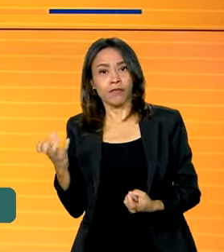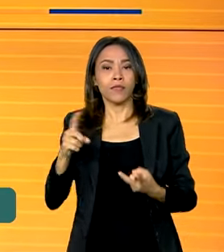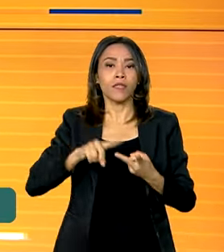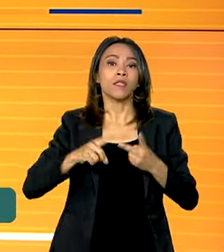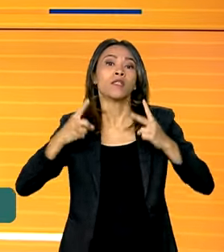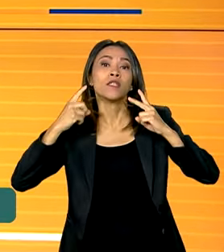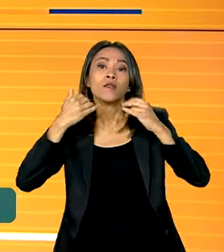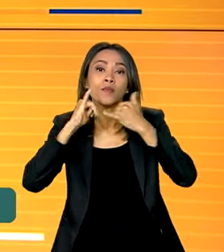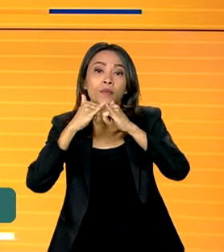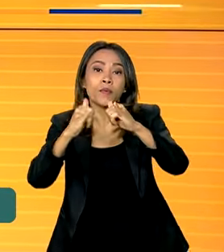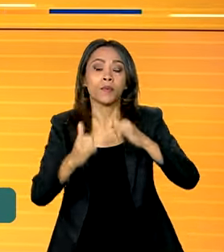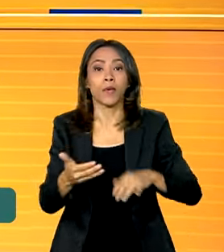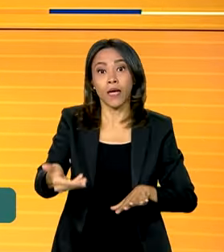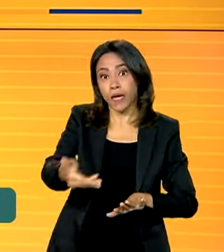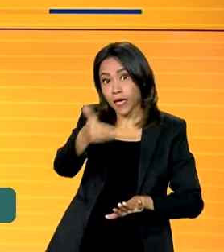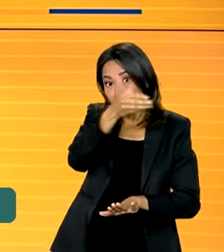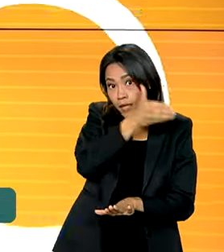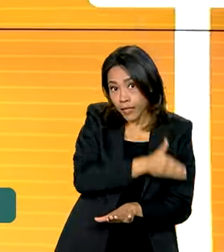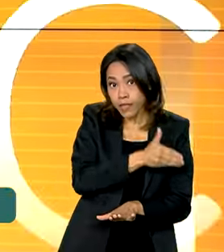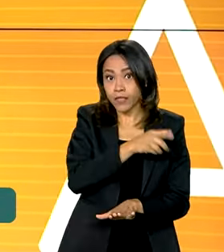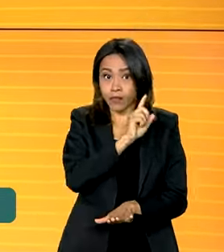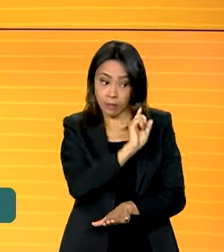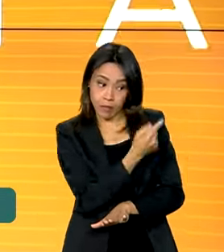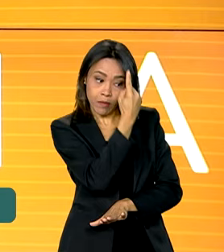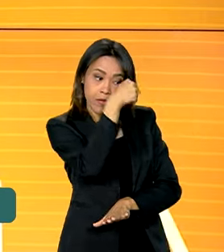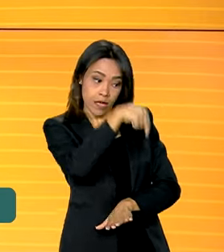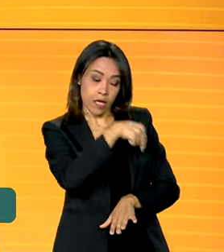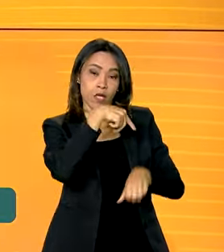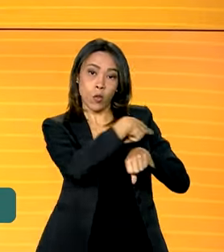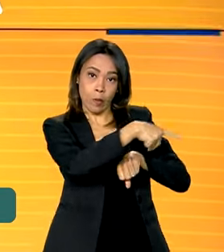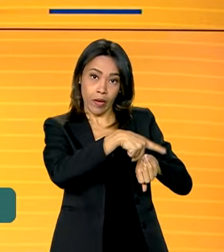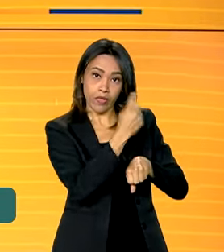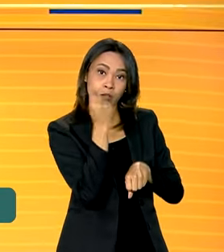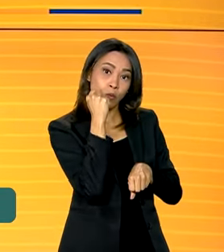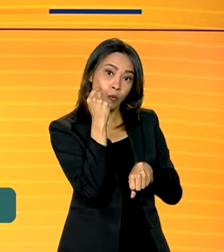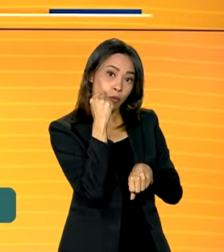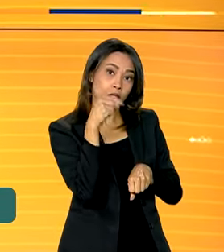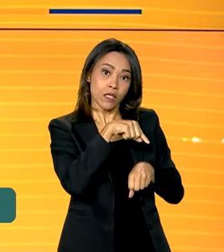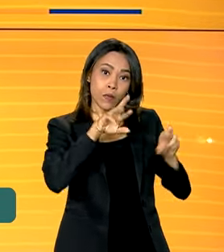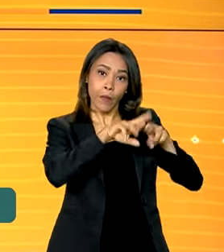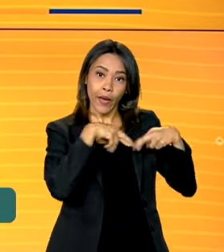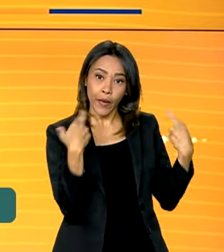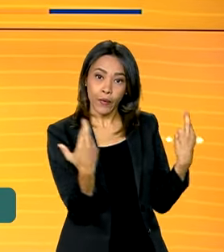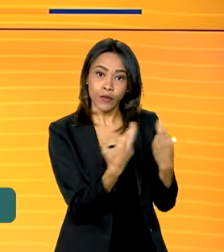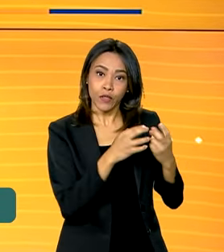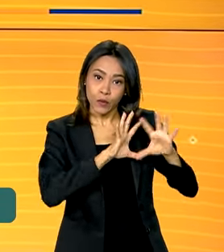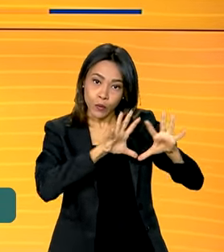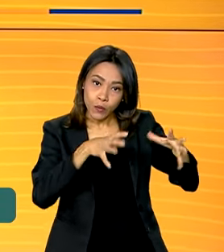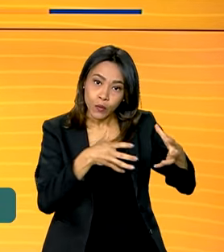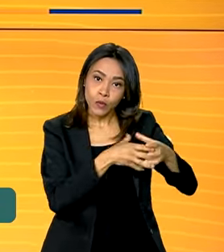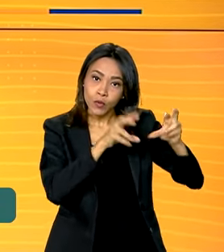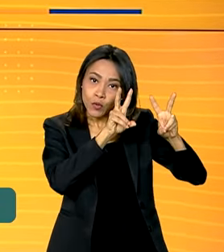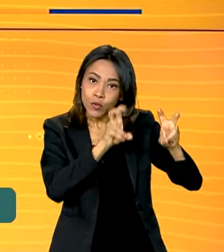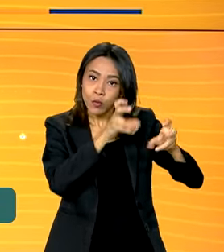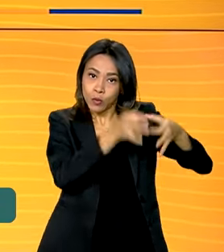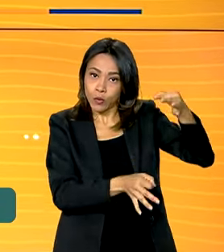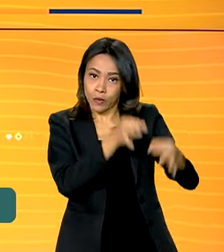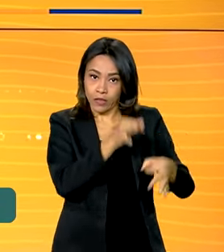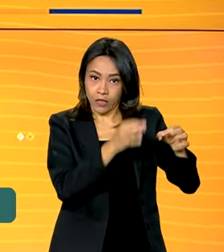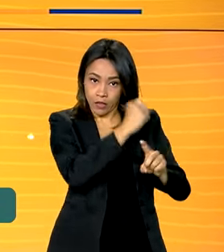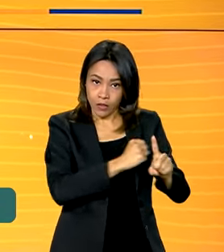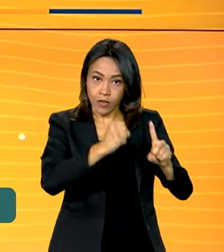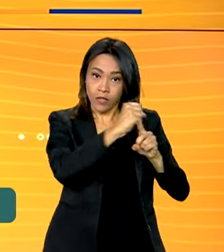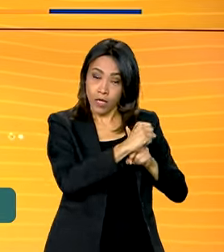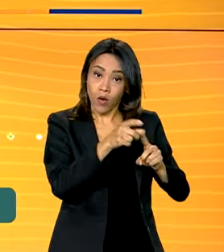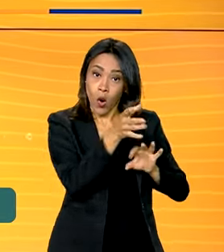o presidente Lula vai estar em Genebra, na Suíça, na reunião da Coalizão Global para a Justiça Social,